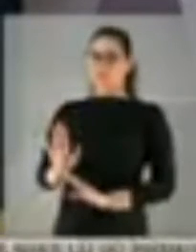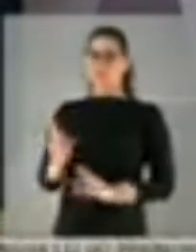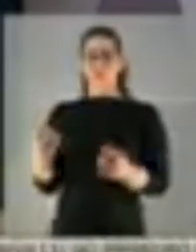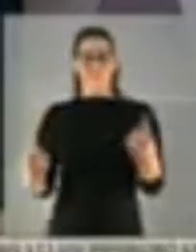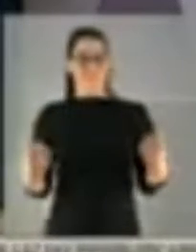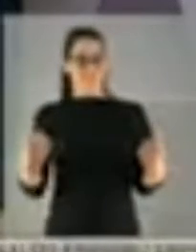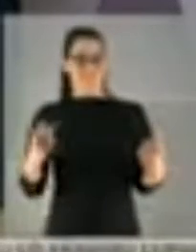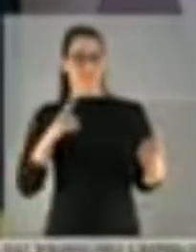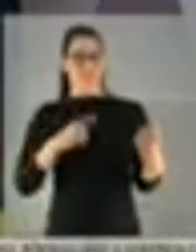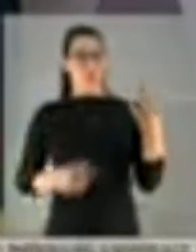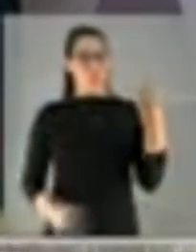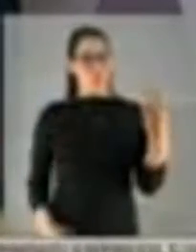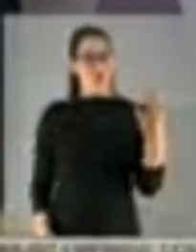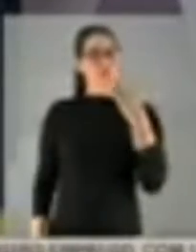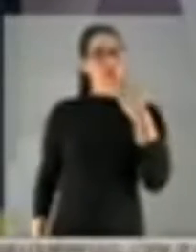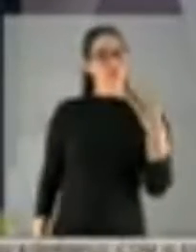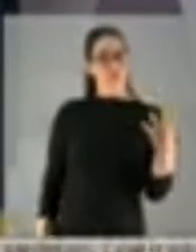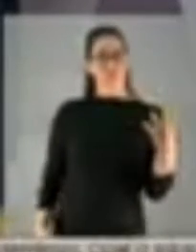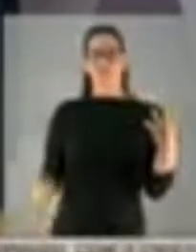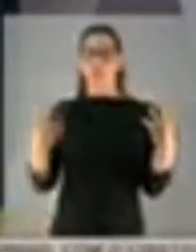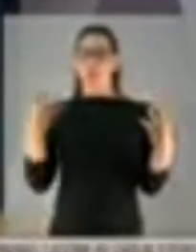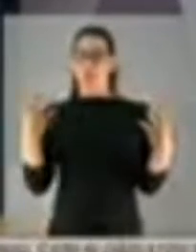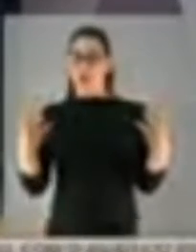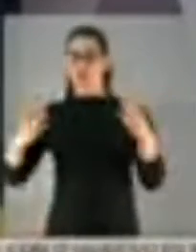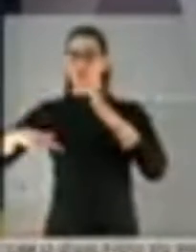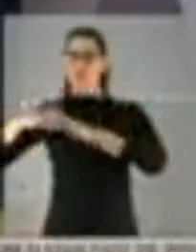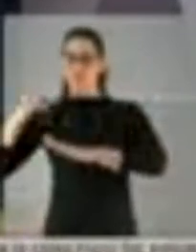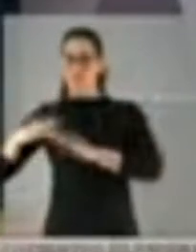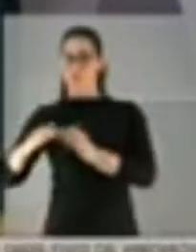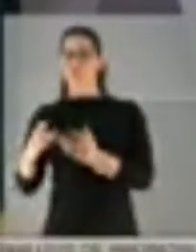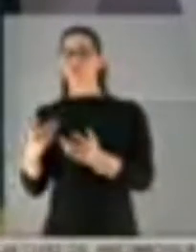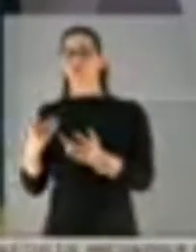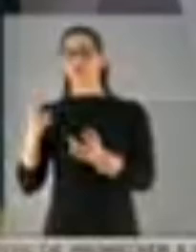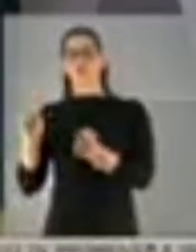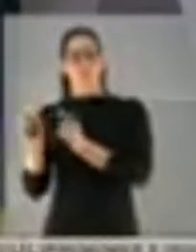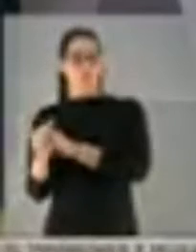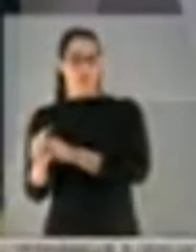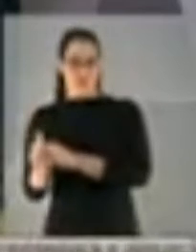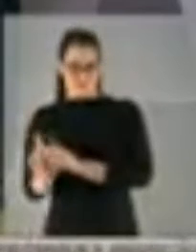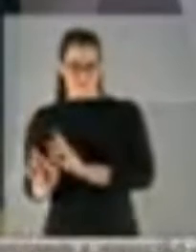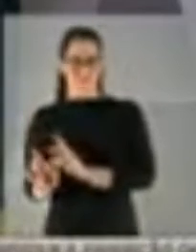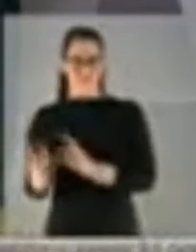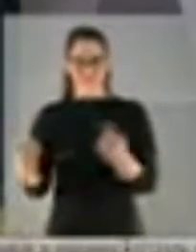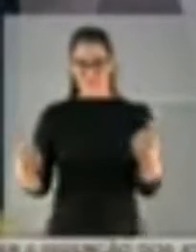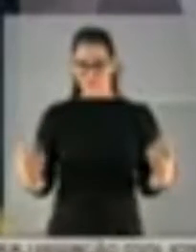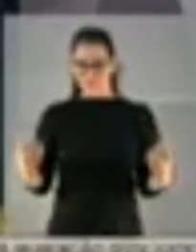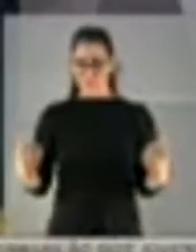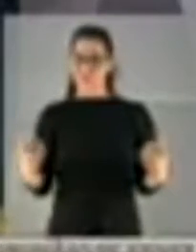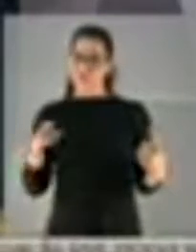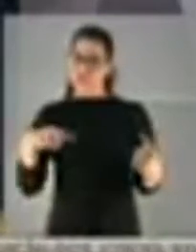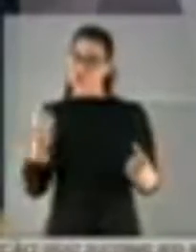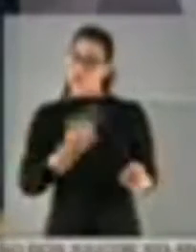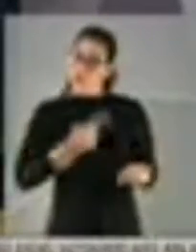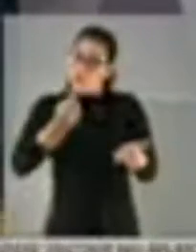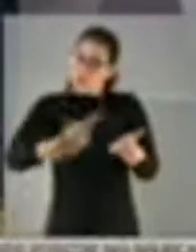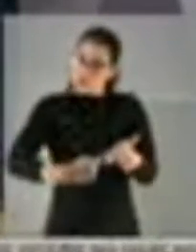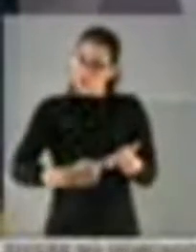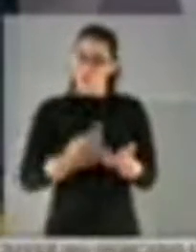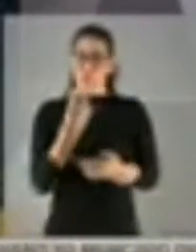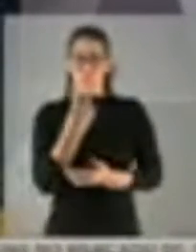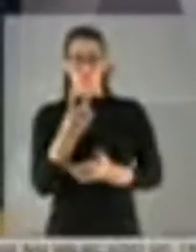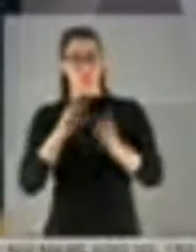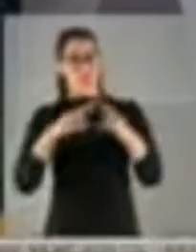serão 4 a favor e 4 contra esse tipo de procedimento. Foi isso que acordado. 2 sessões,